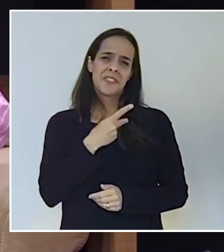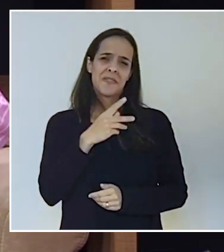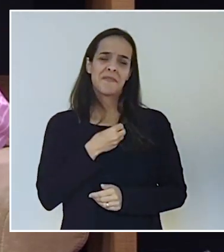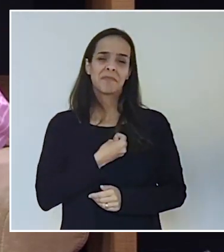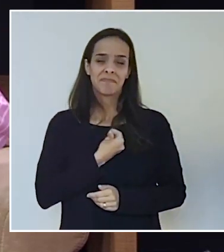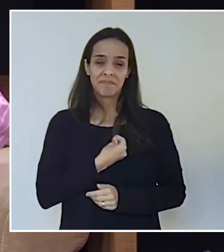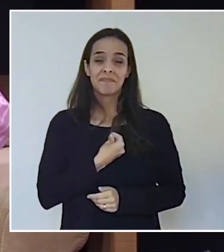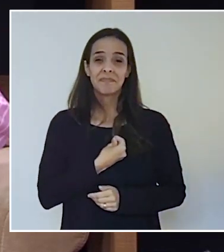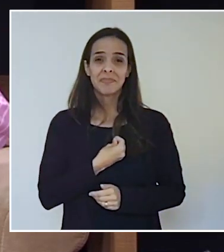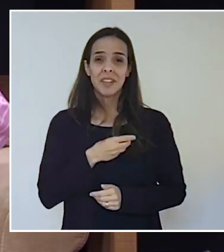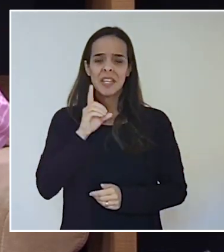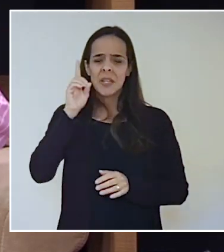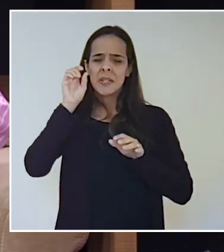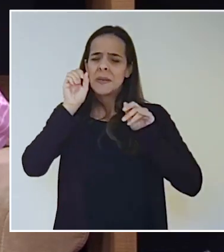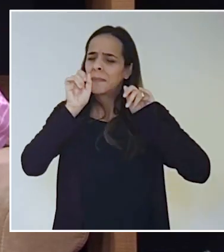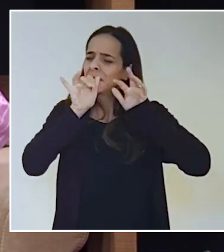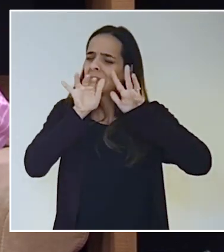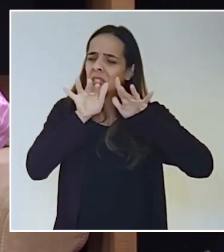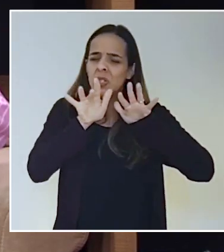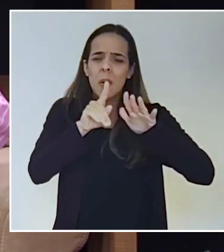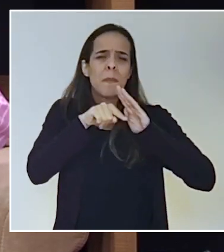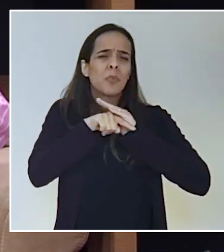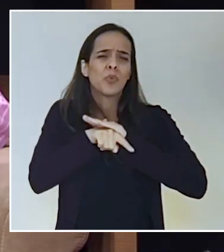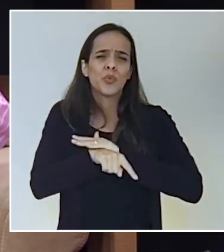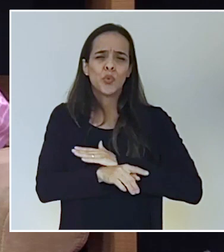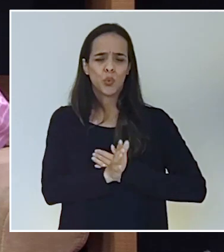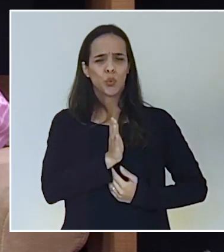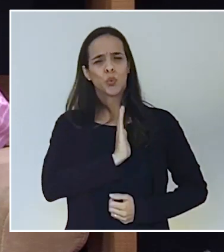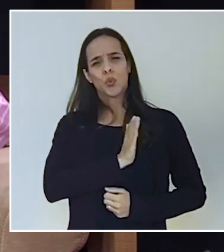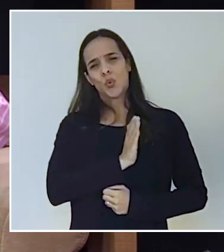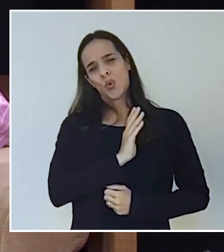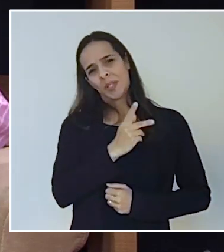profundamente o seu coração. Eu quero orar com você nesse momento.